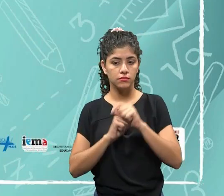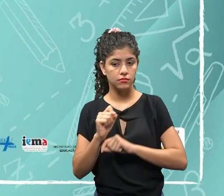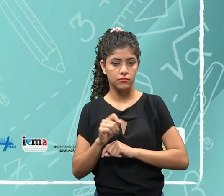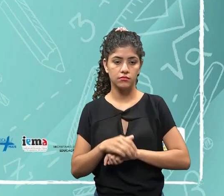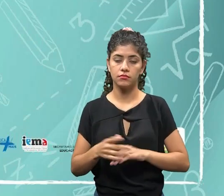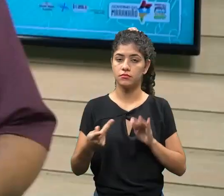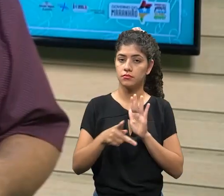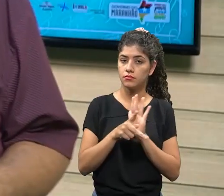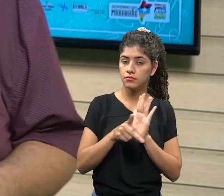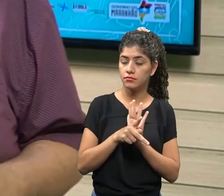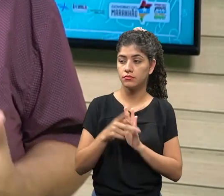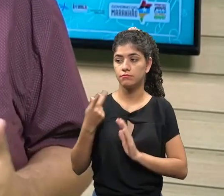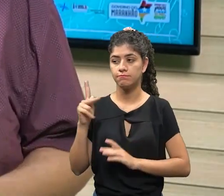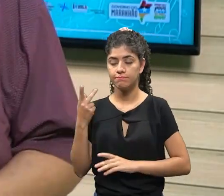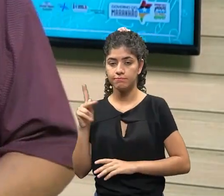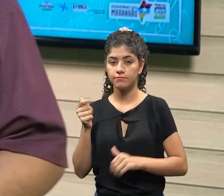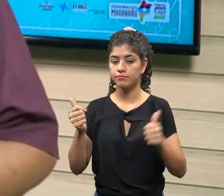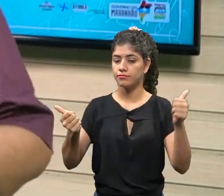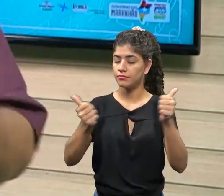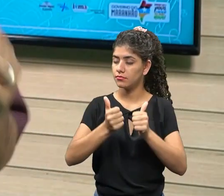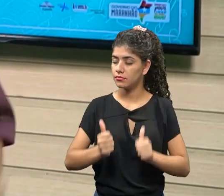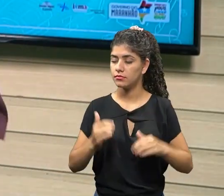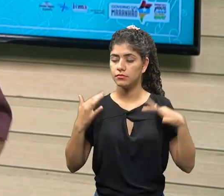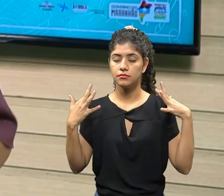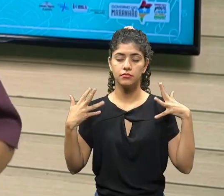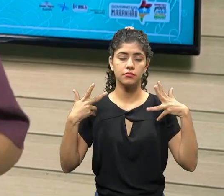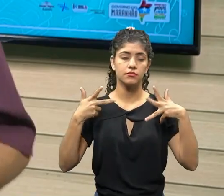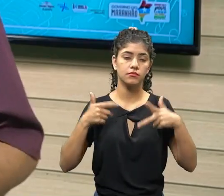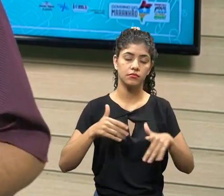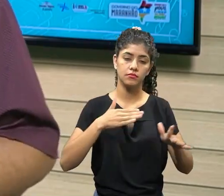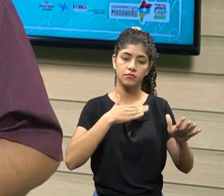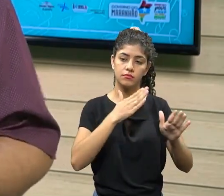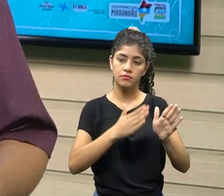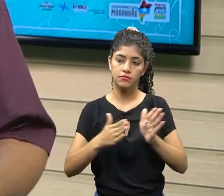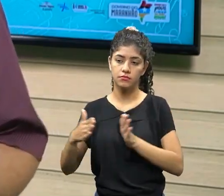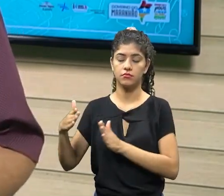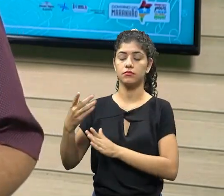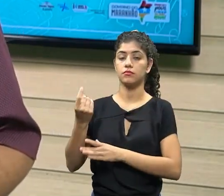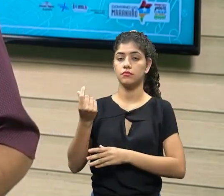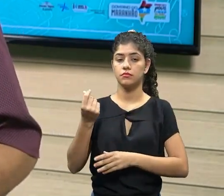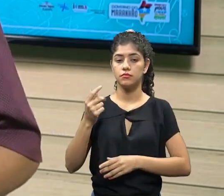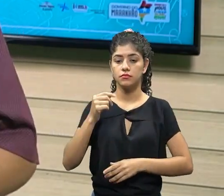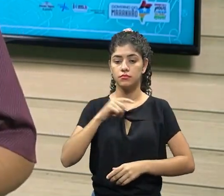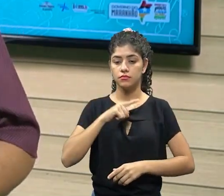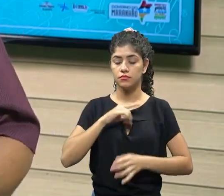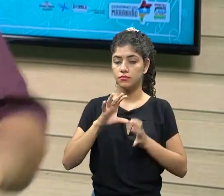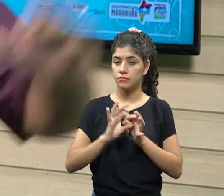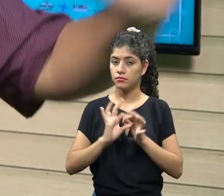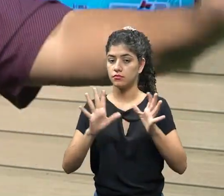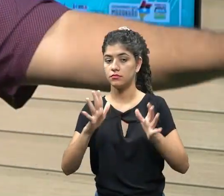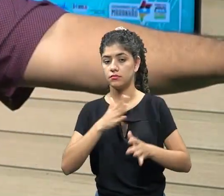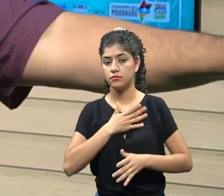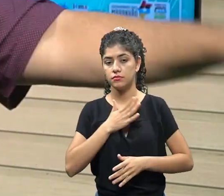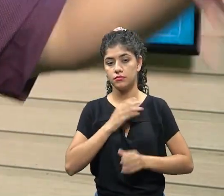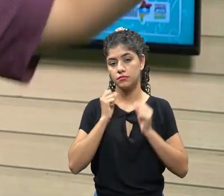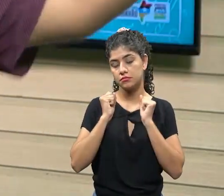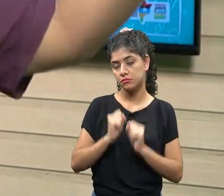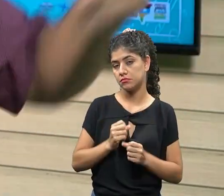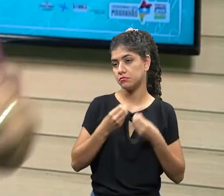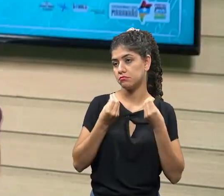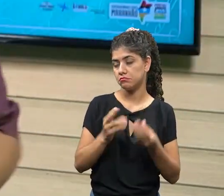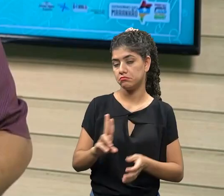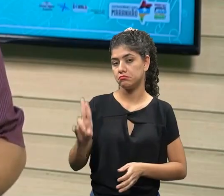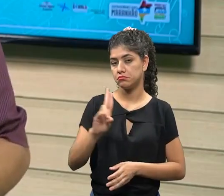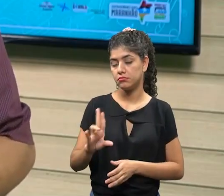esse processo de recursos, o que tem disponível para mim para que eu possa investir, né? Então, eu quero comprar uma